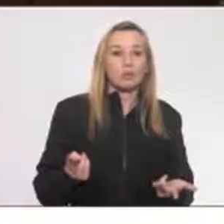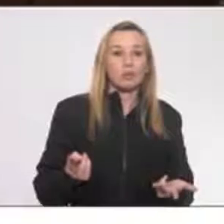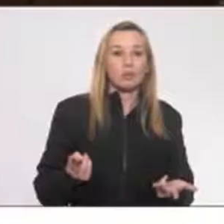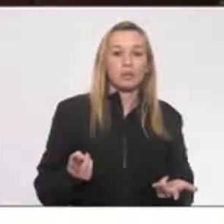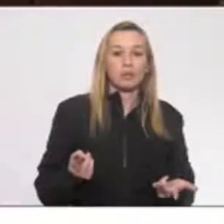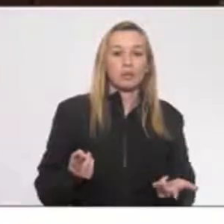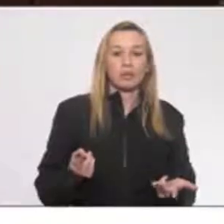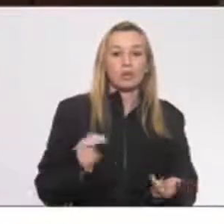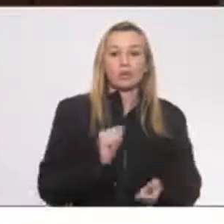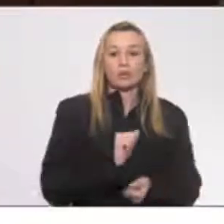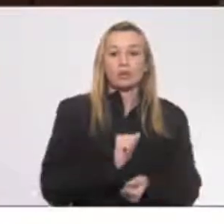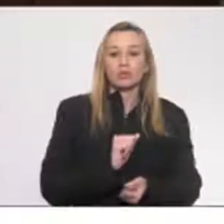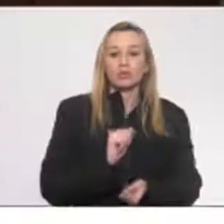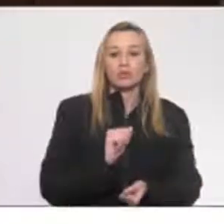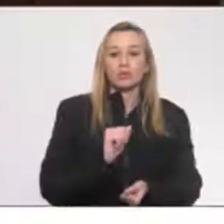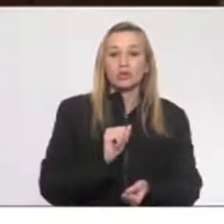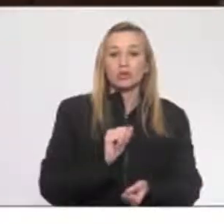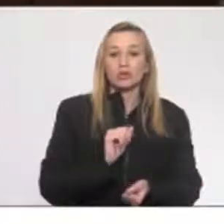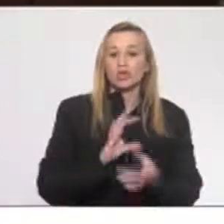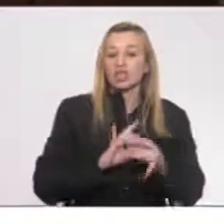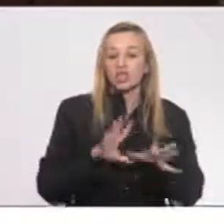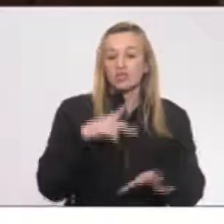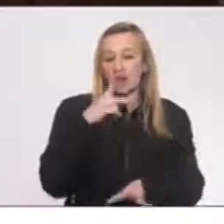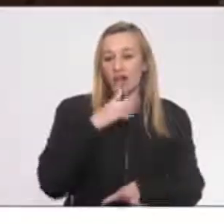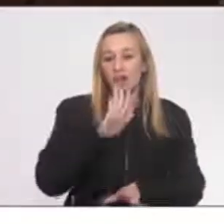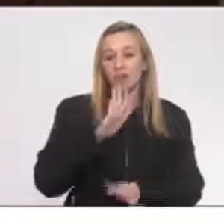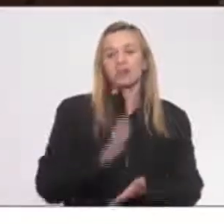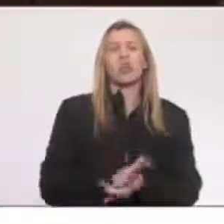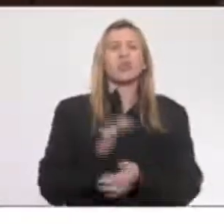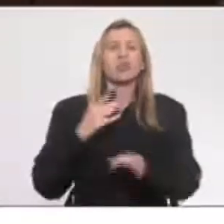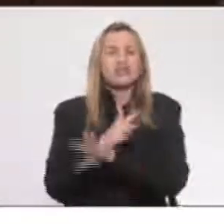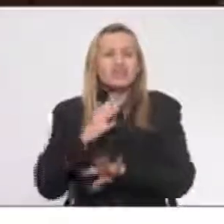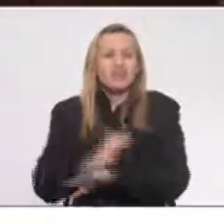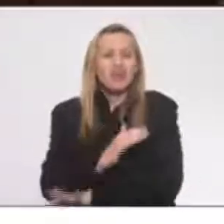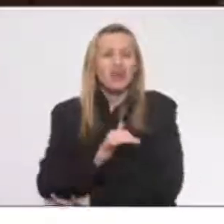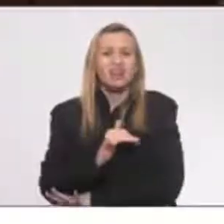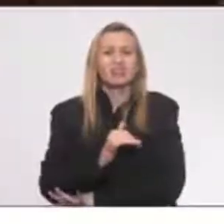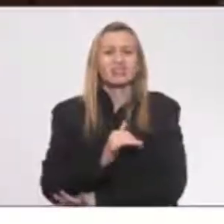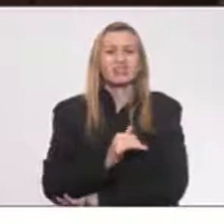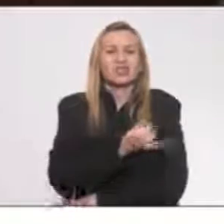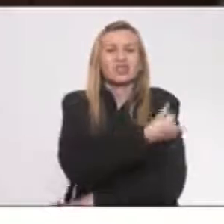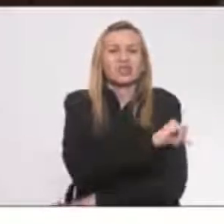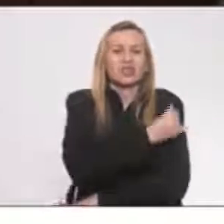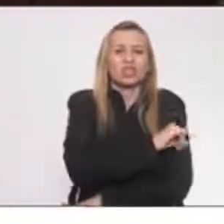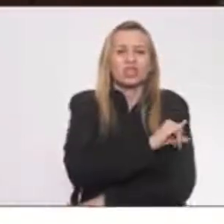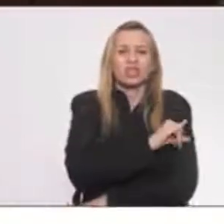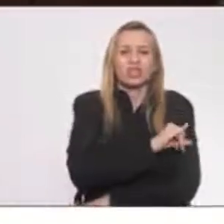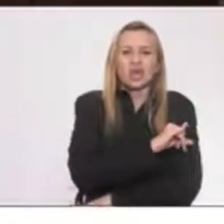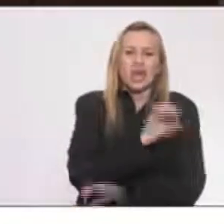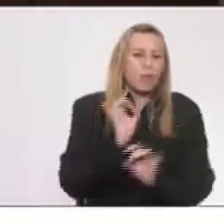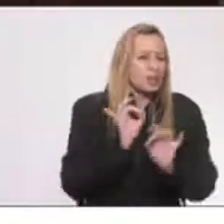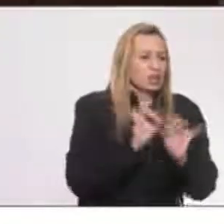um ocorrido no Rio de Janeiro. Uma cidade que está absolutamente entregue aos moradores de rua.